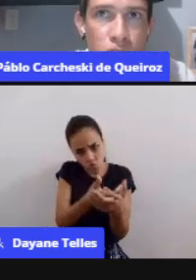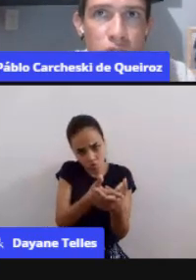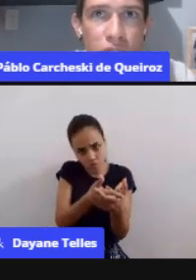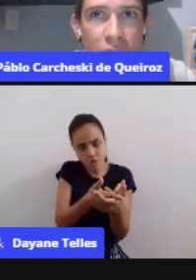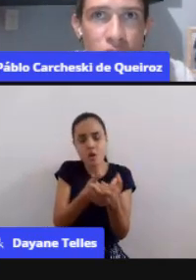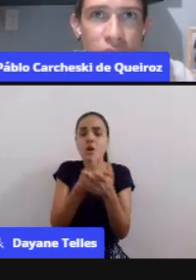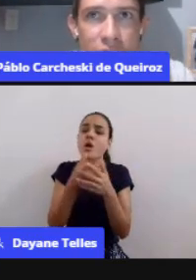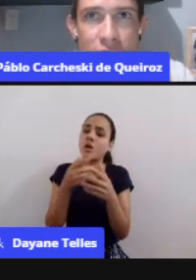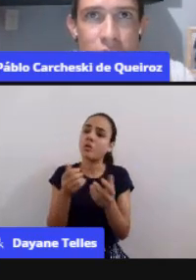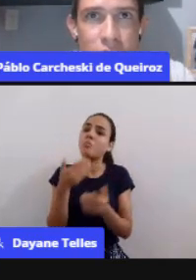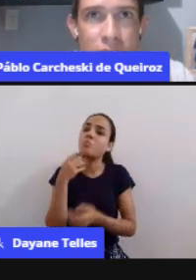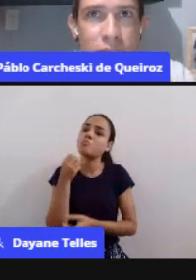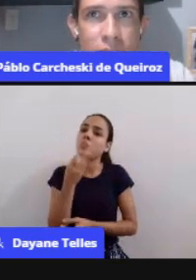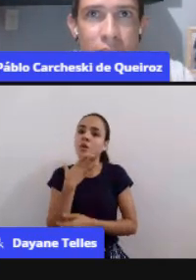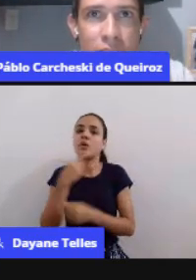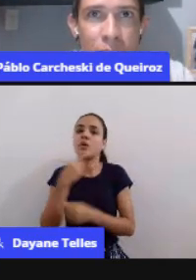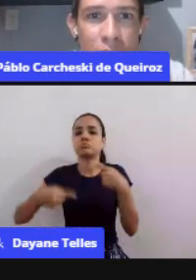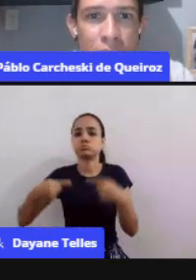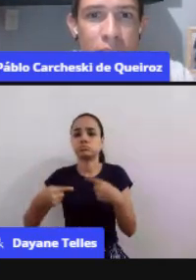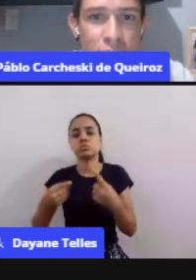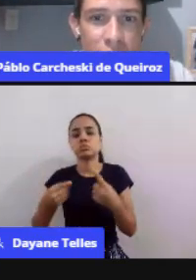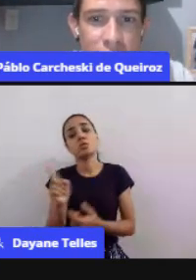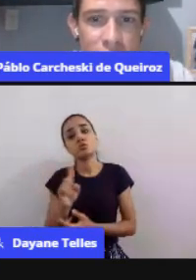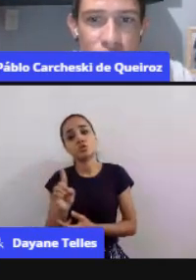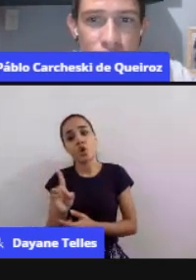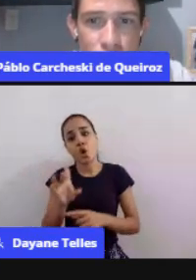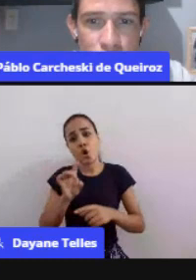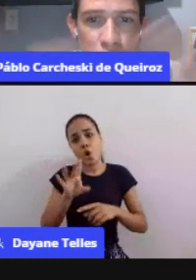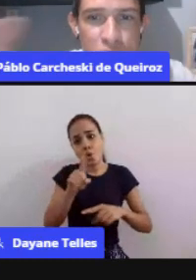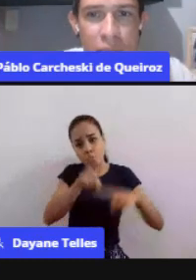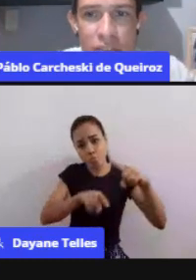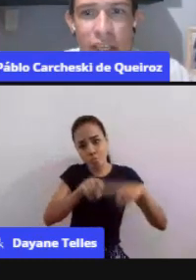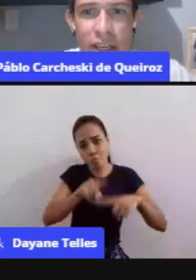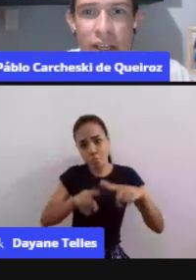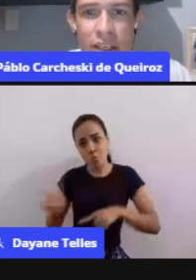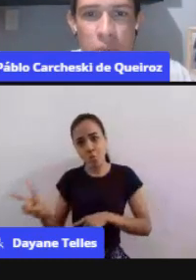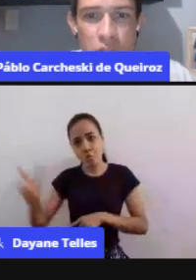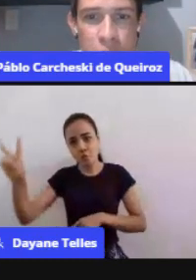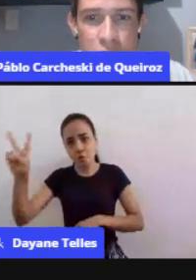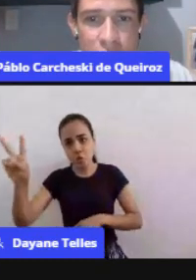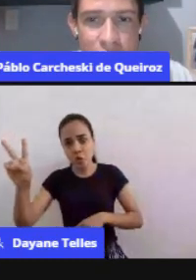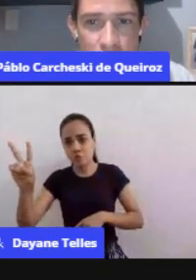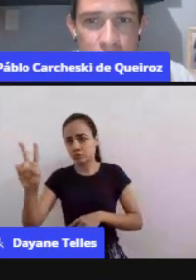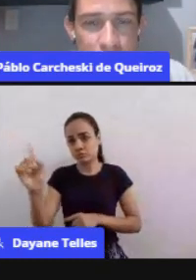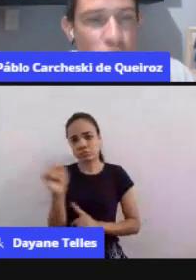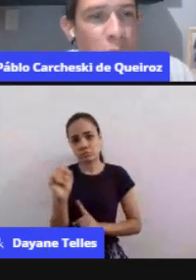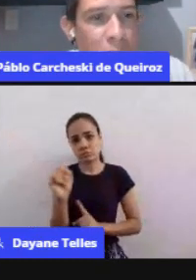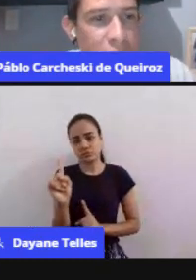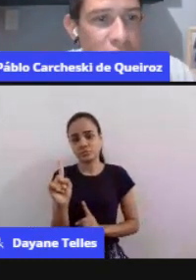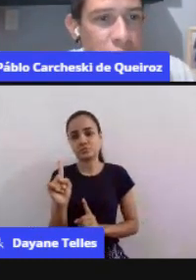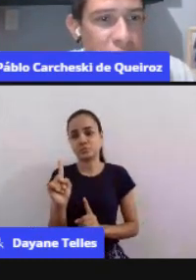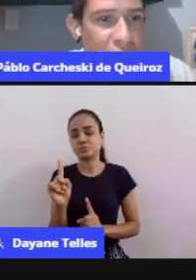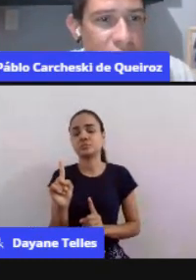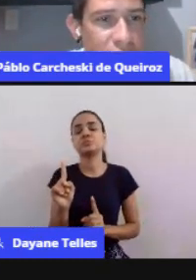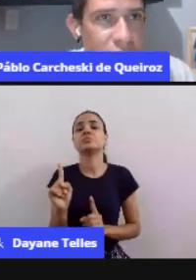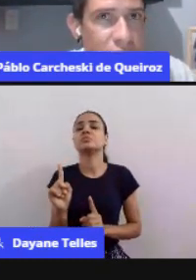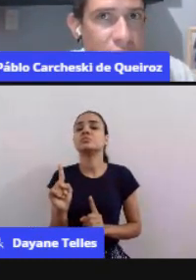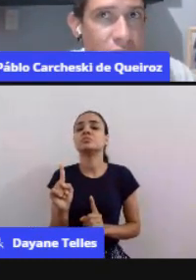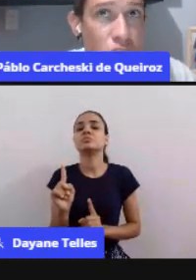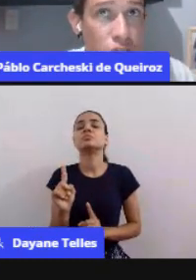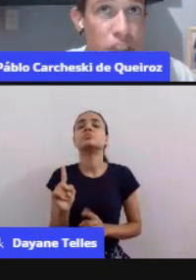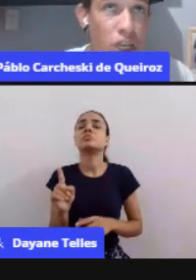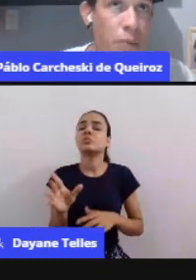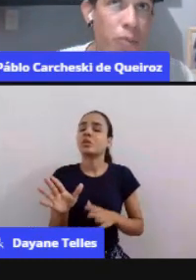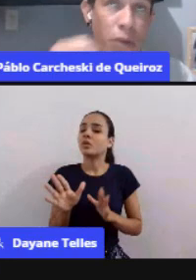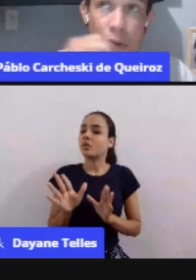de produto e valor, né? Então, aí também existem outros movimentos, né? Eu posso perguntar, né, será que eu preciso comprar mesmo? Será